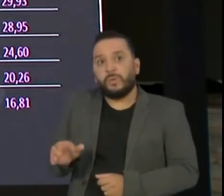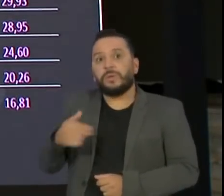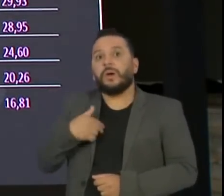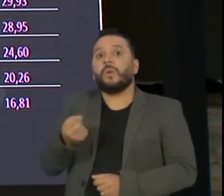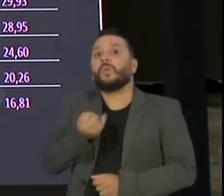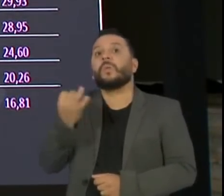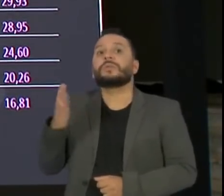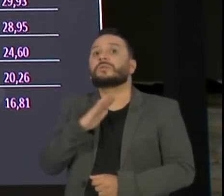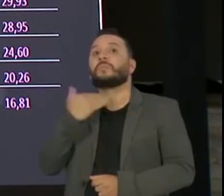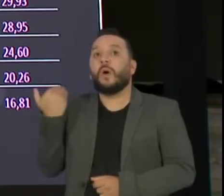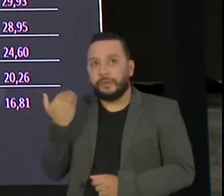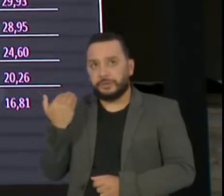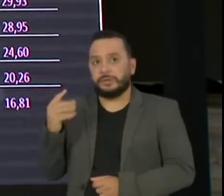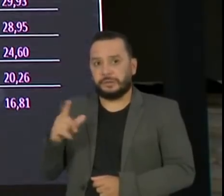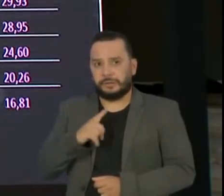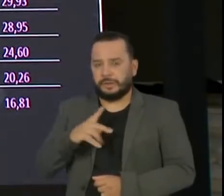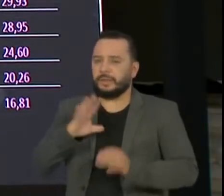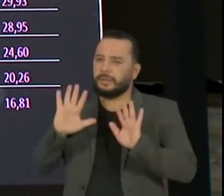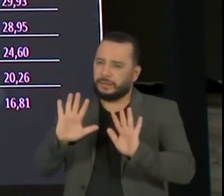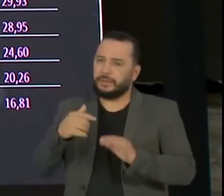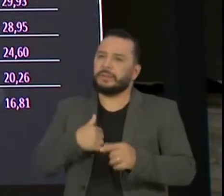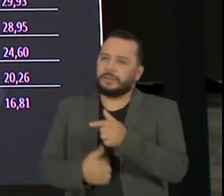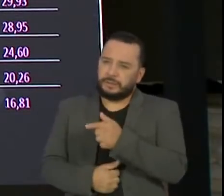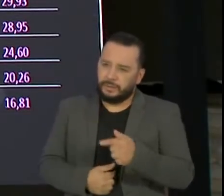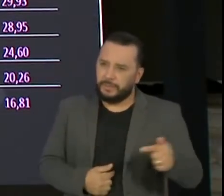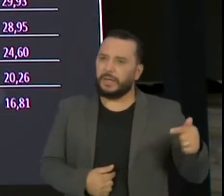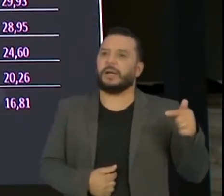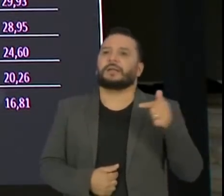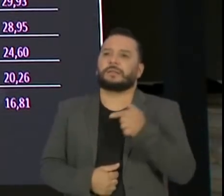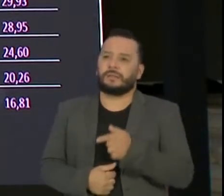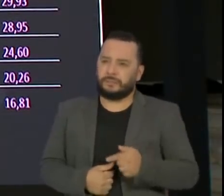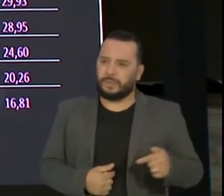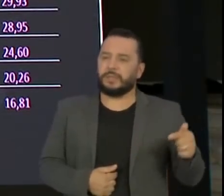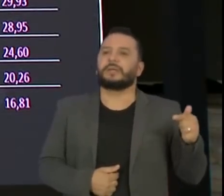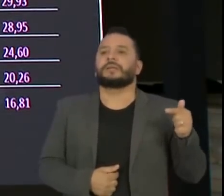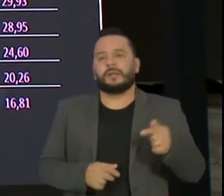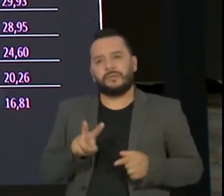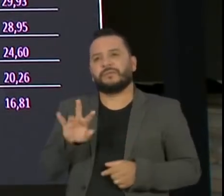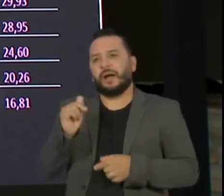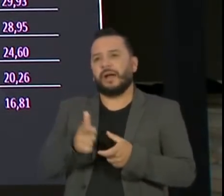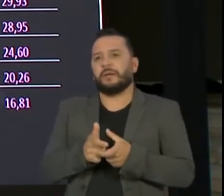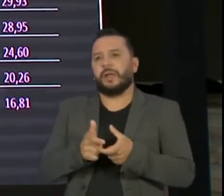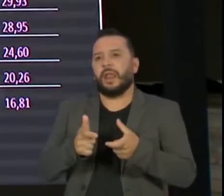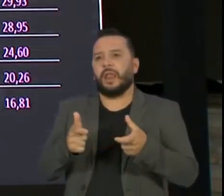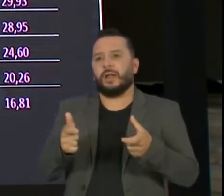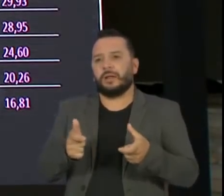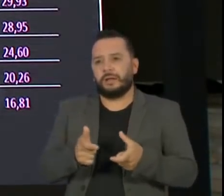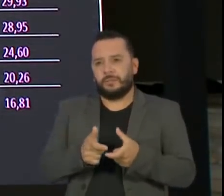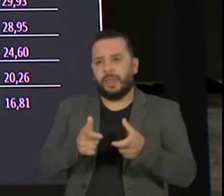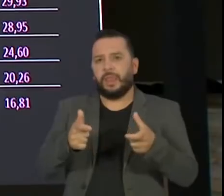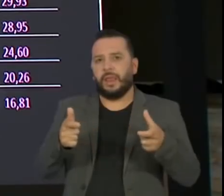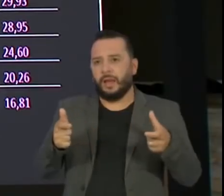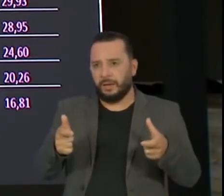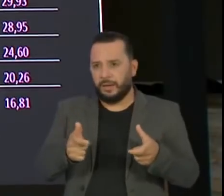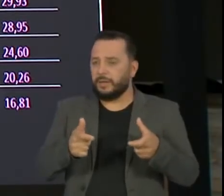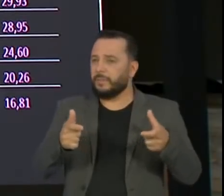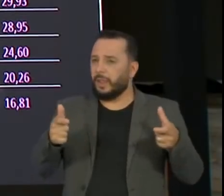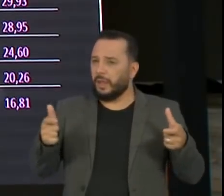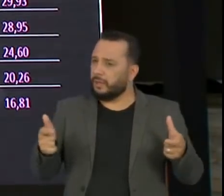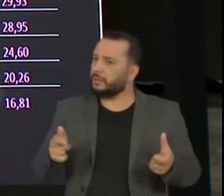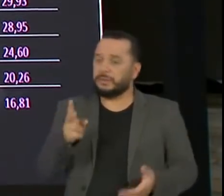acumulado, claro que todas as semanas nós temos um número maior. Esse número vai crescer sempre. Sempre a curva e os